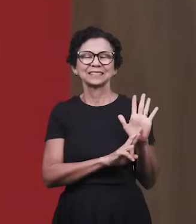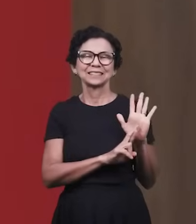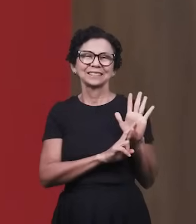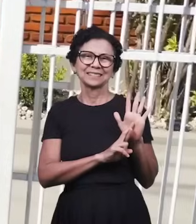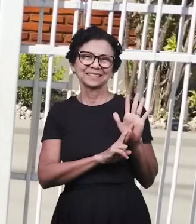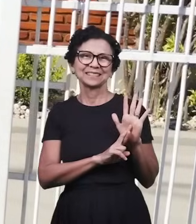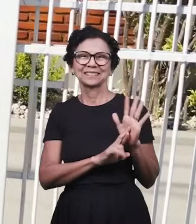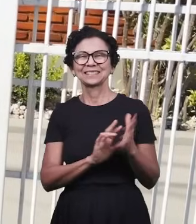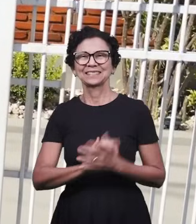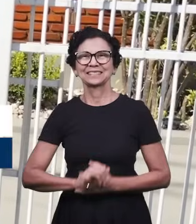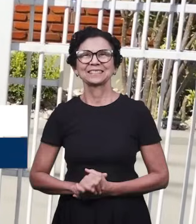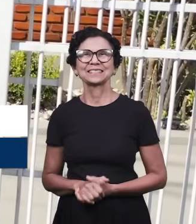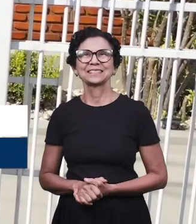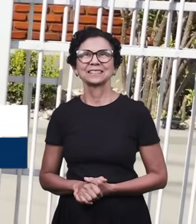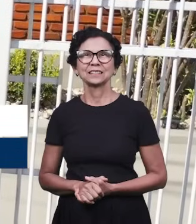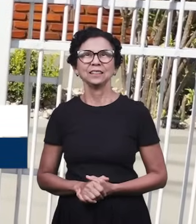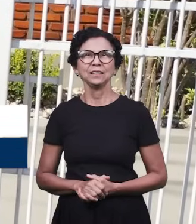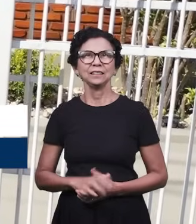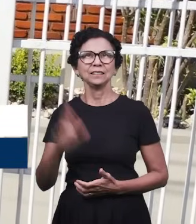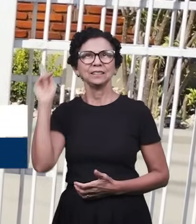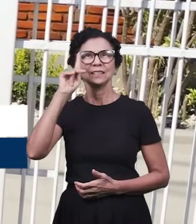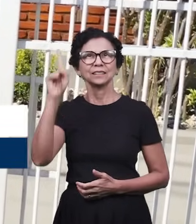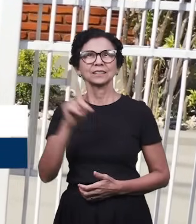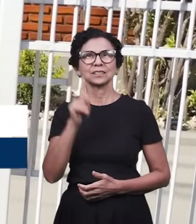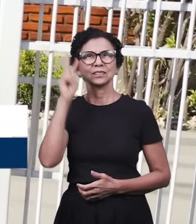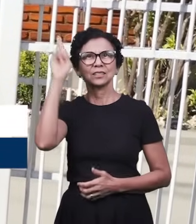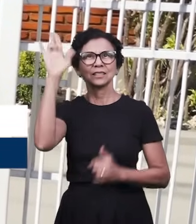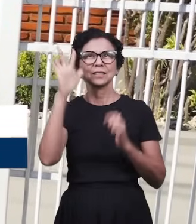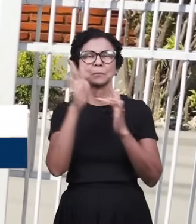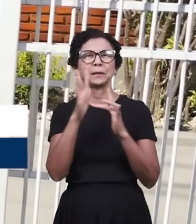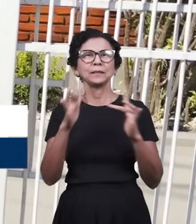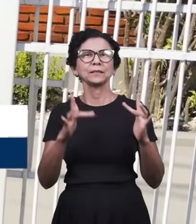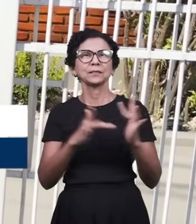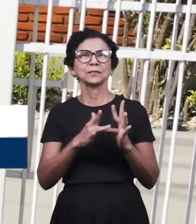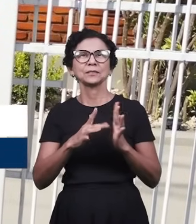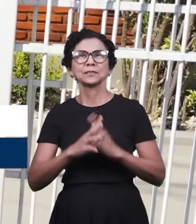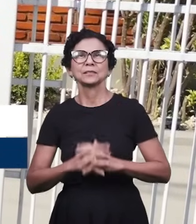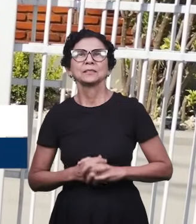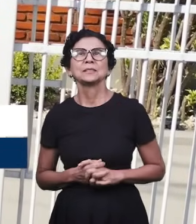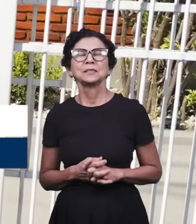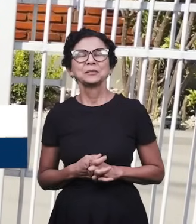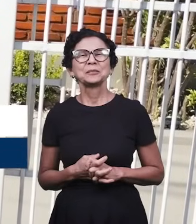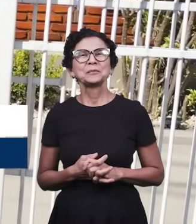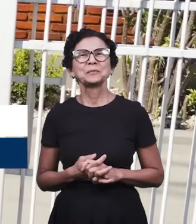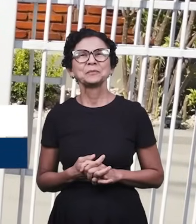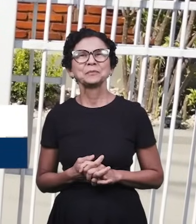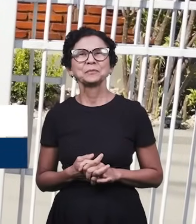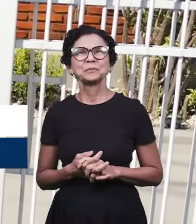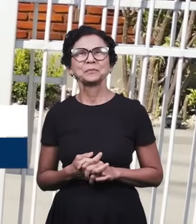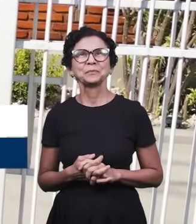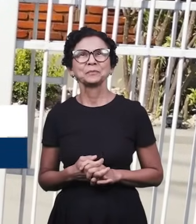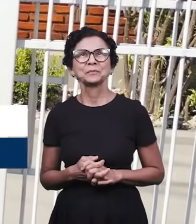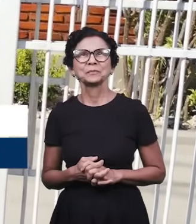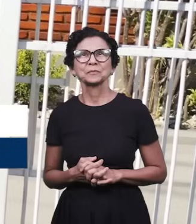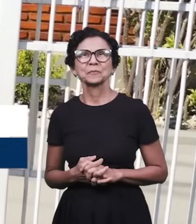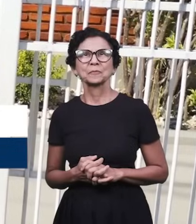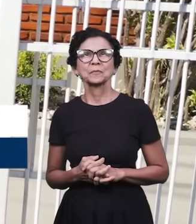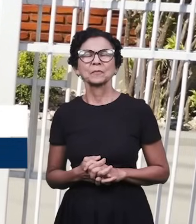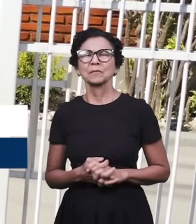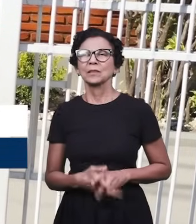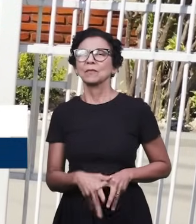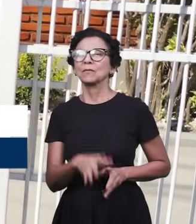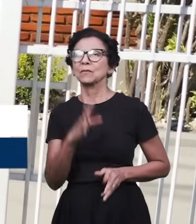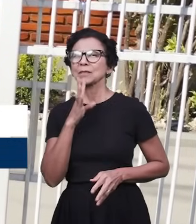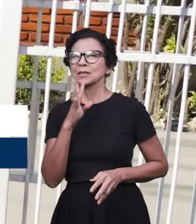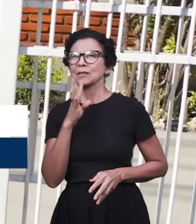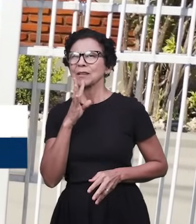Maranhão News. Paz do Senhor Jorge e demais irmãos, estamos aqui em uma de nossas igrejas da Região Norte. Será que você conhece essa